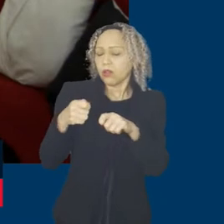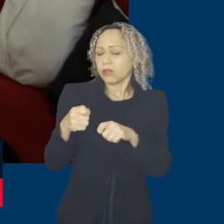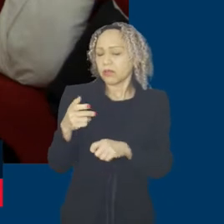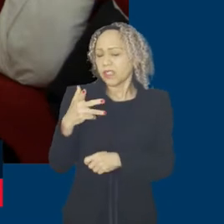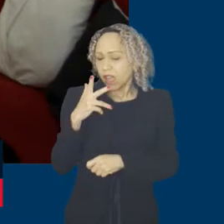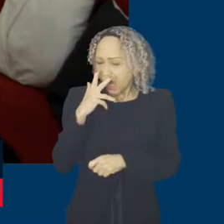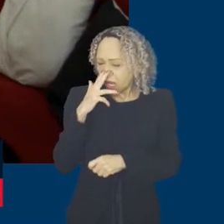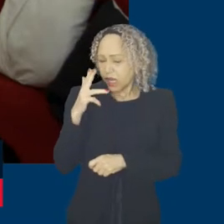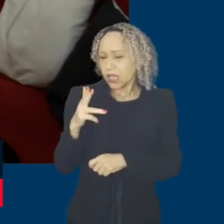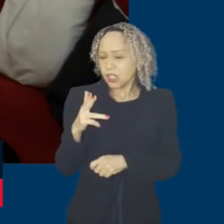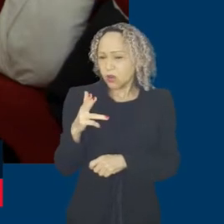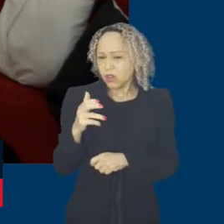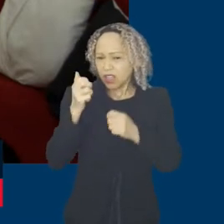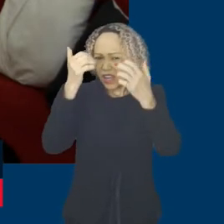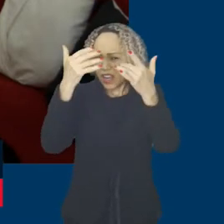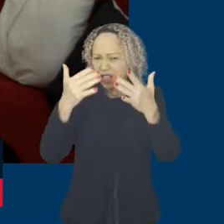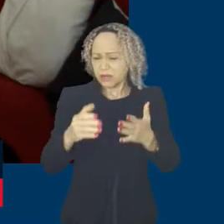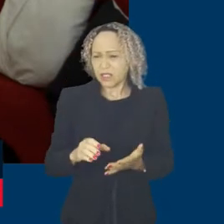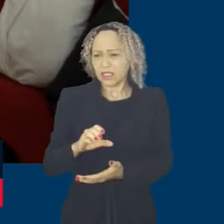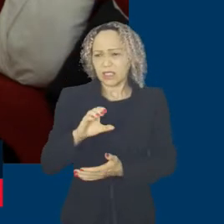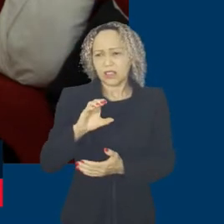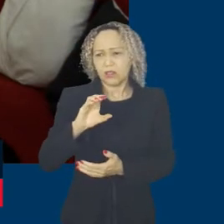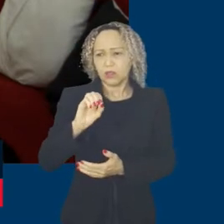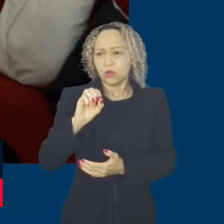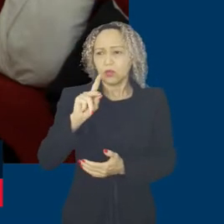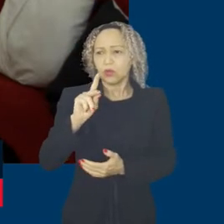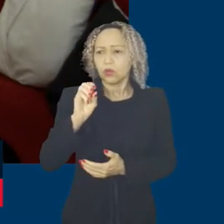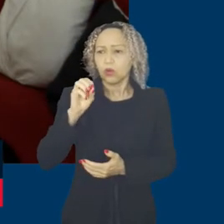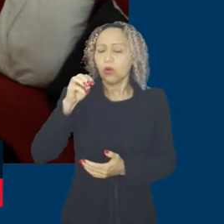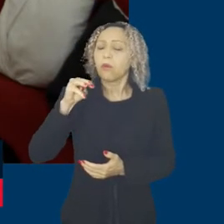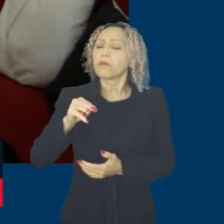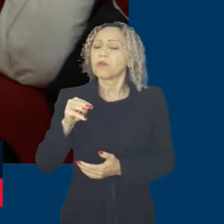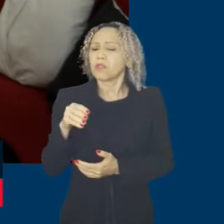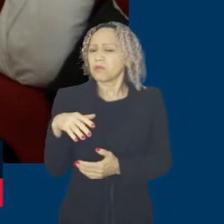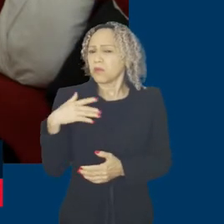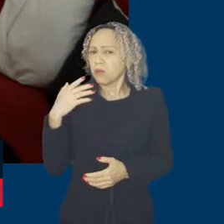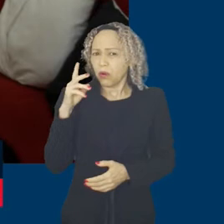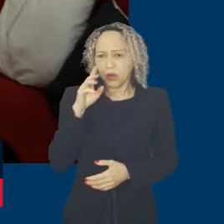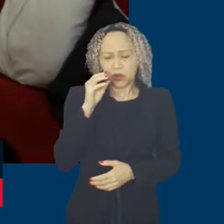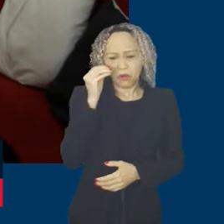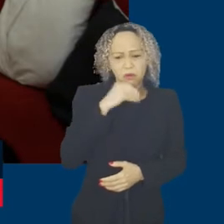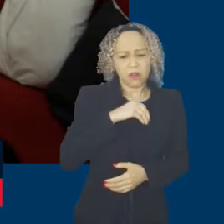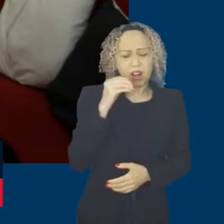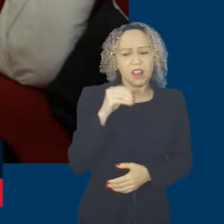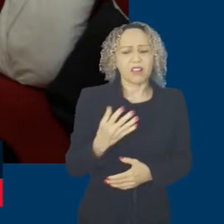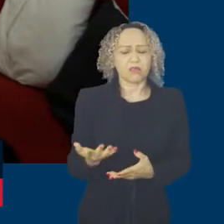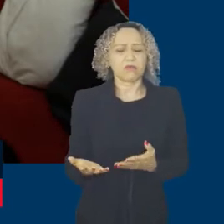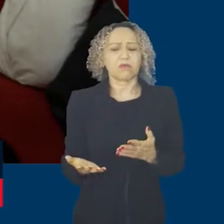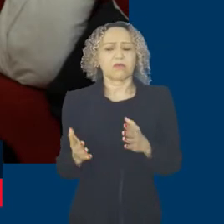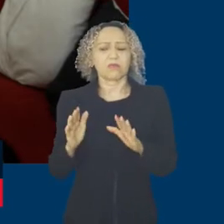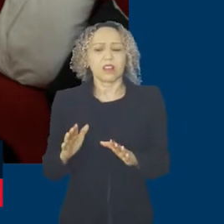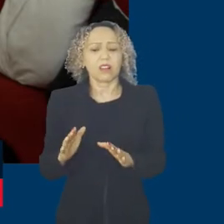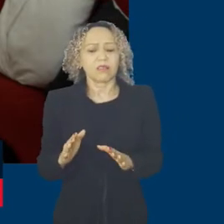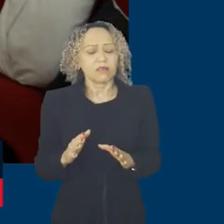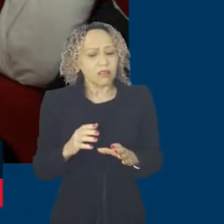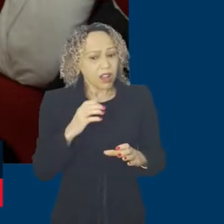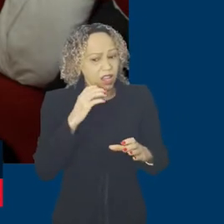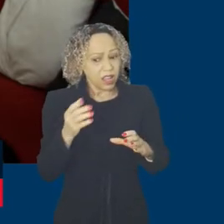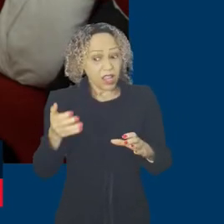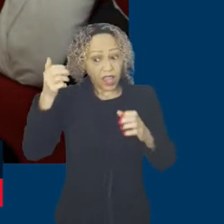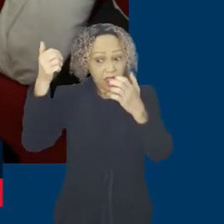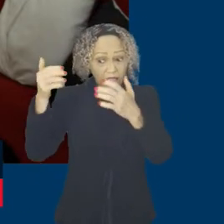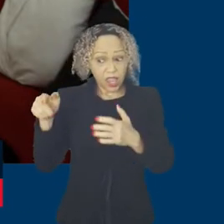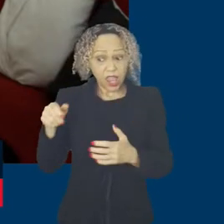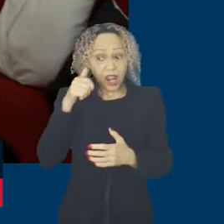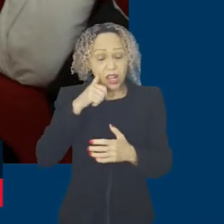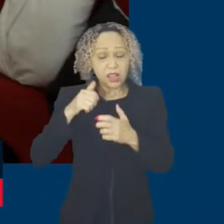fraco, muito ruim, e que ela diz que o cuidado com a comunicação é de extrema importância na condução da política monetária,